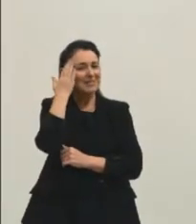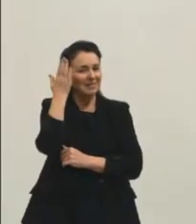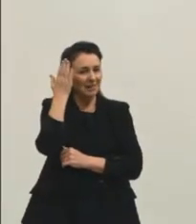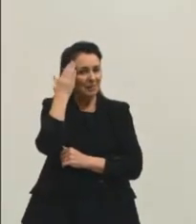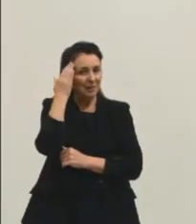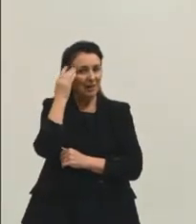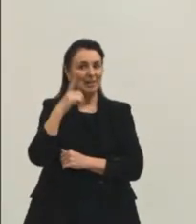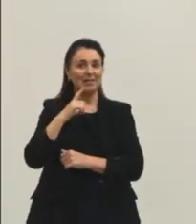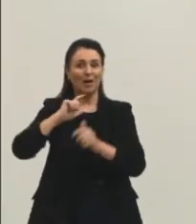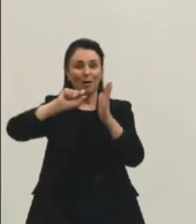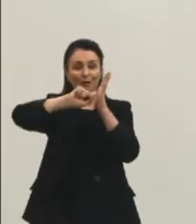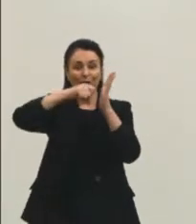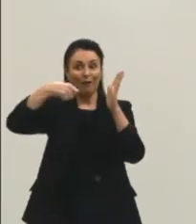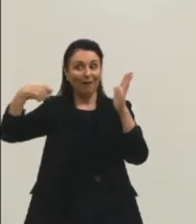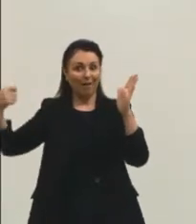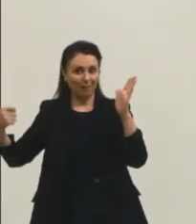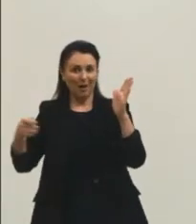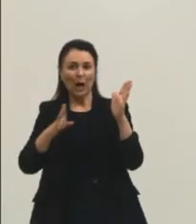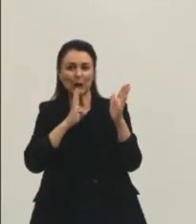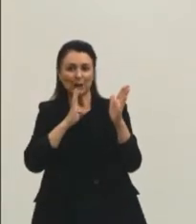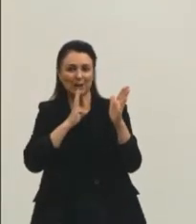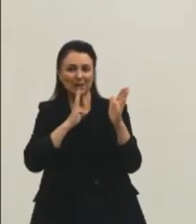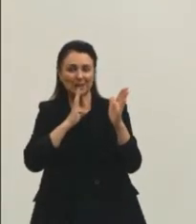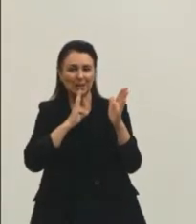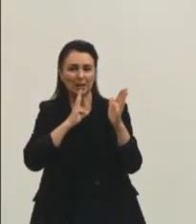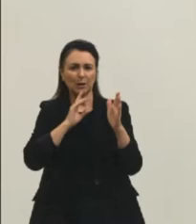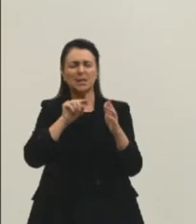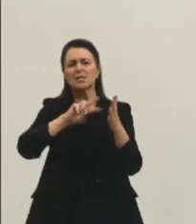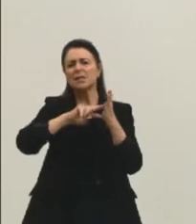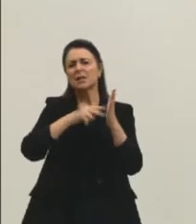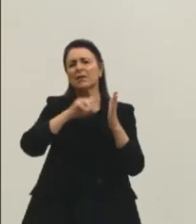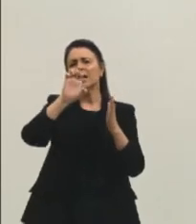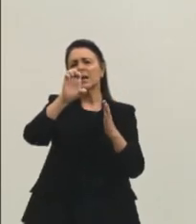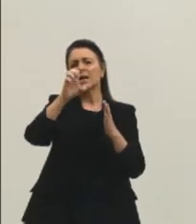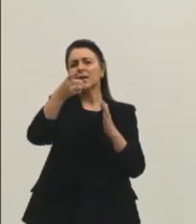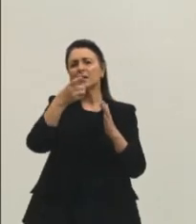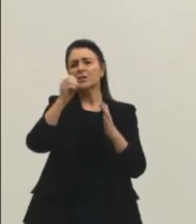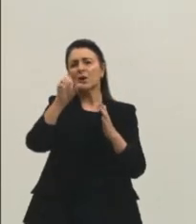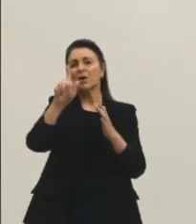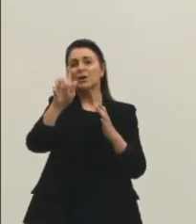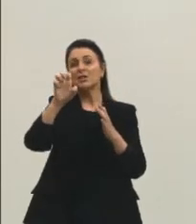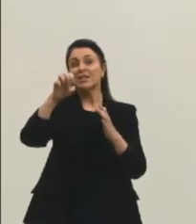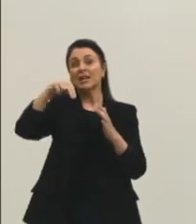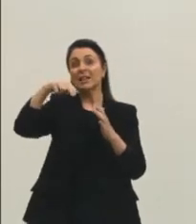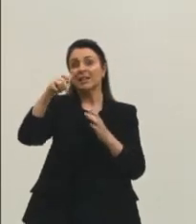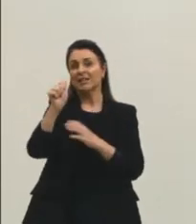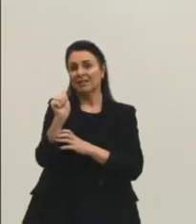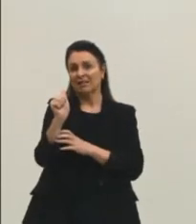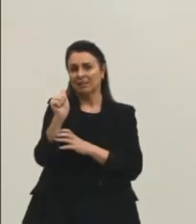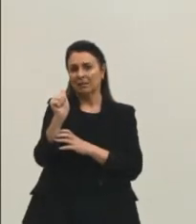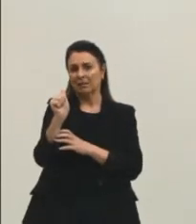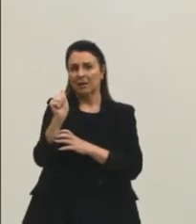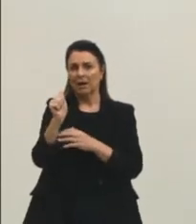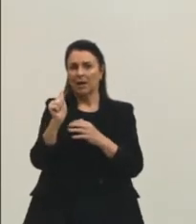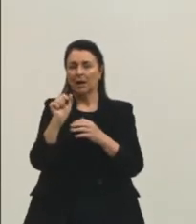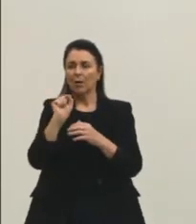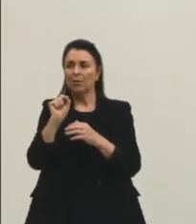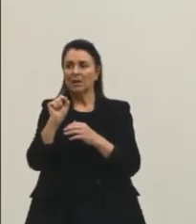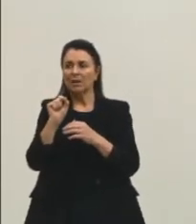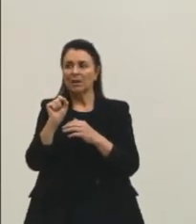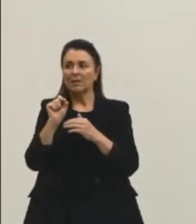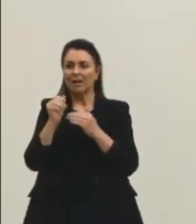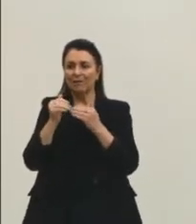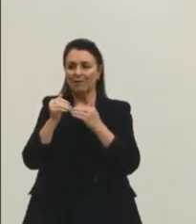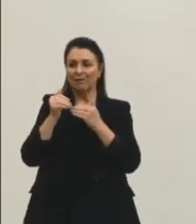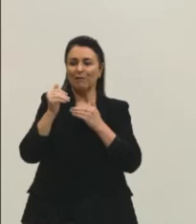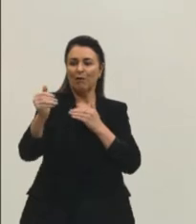humanas né então ele fica se perguntando o que que é exógeno exógeno é aquilo que vem de fora é que são